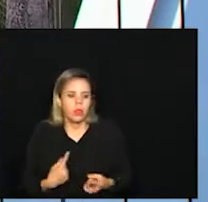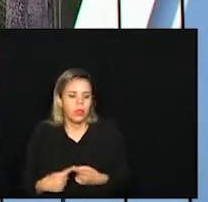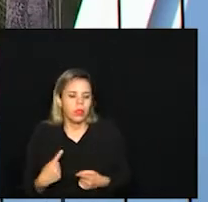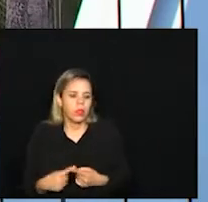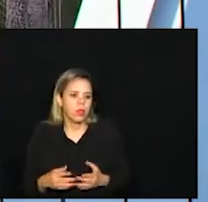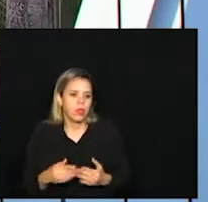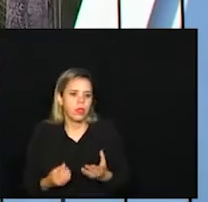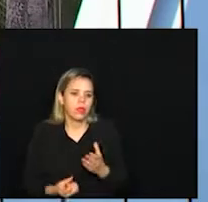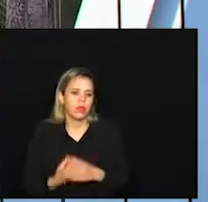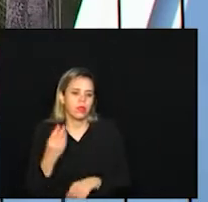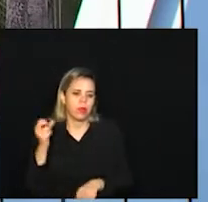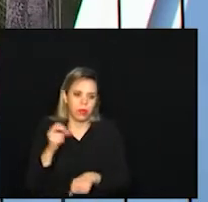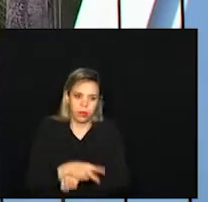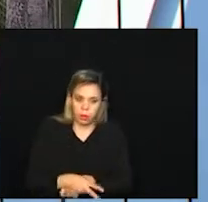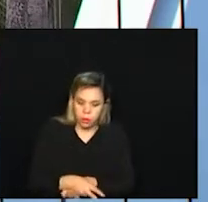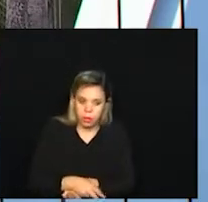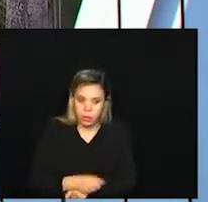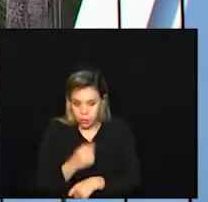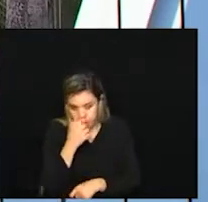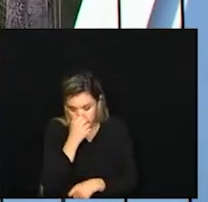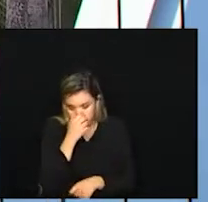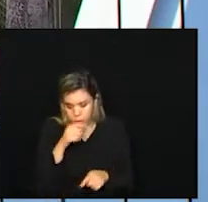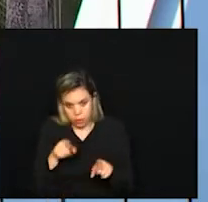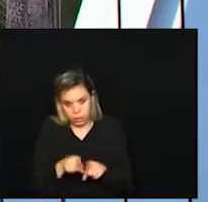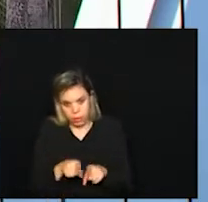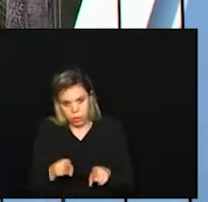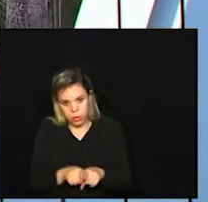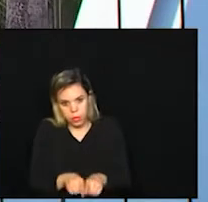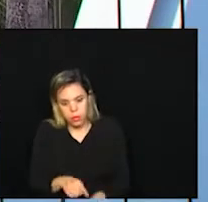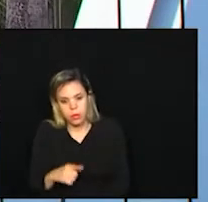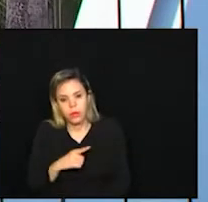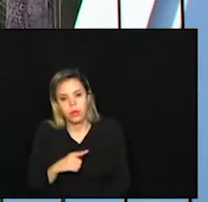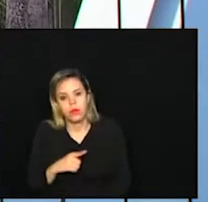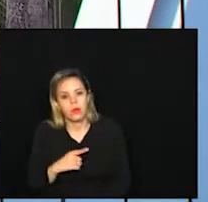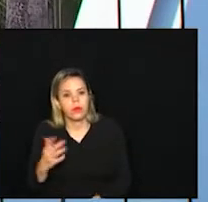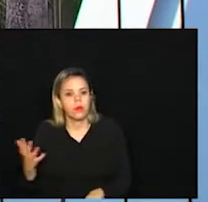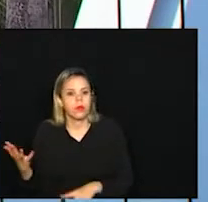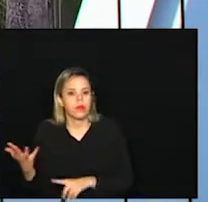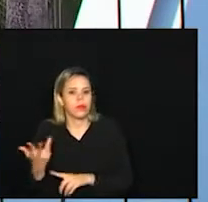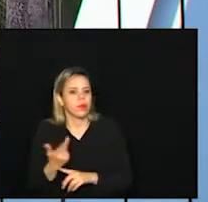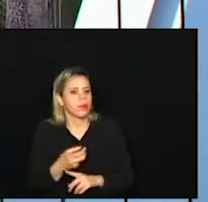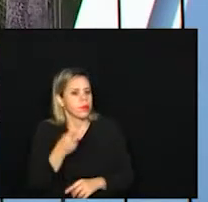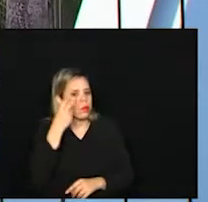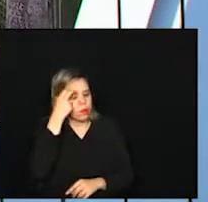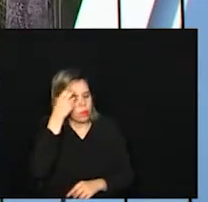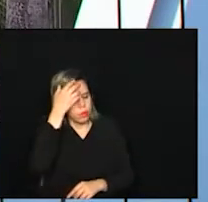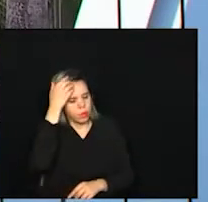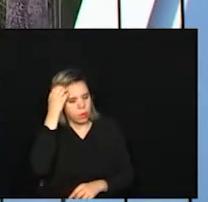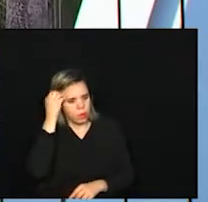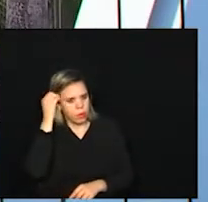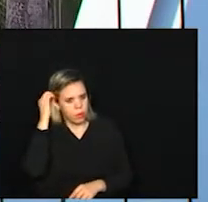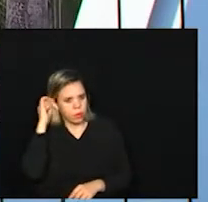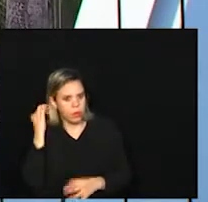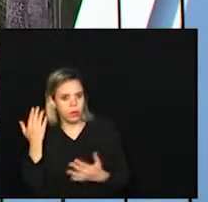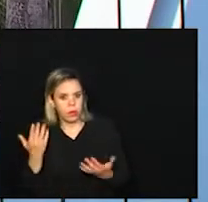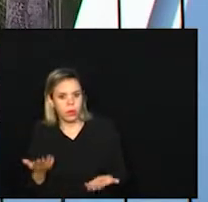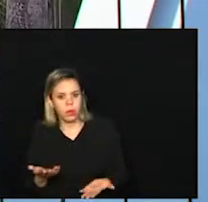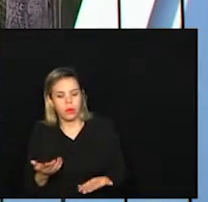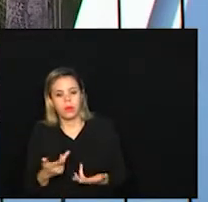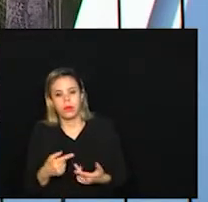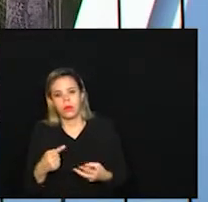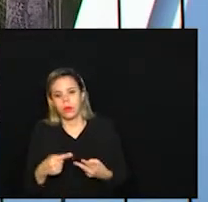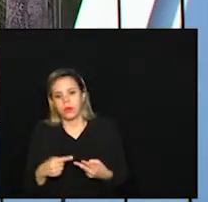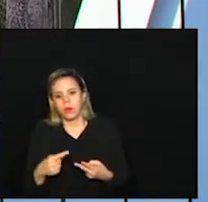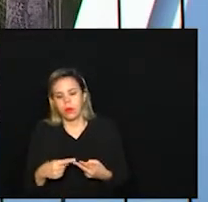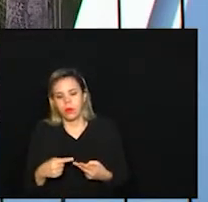que apela por geração de emprego mas também por espaços de arte de cultura na região Então essa é um